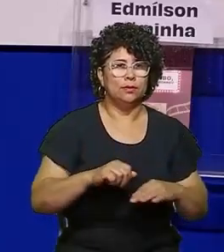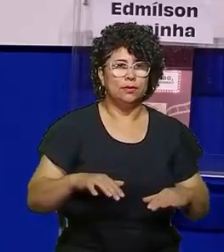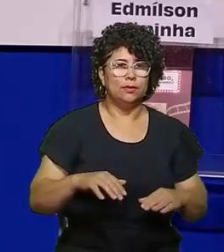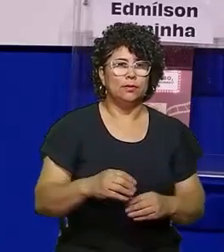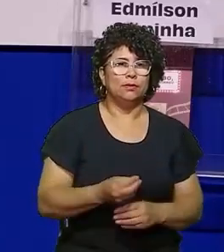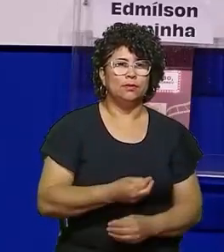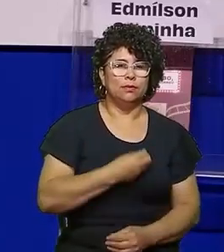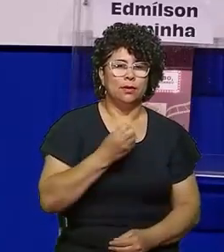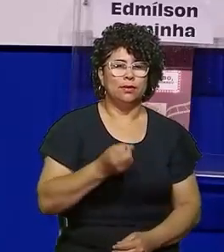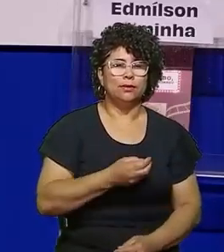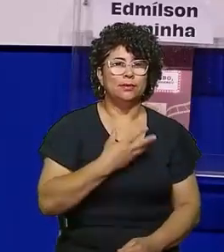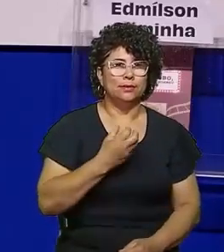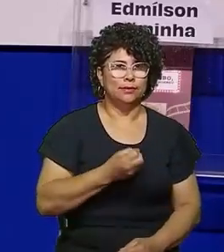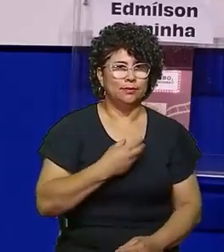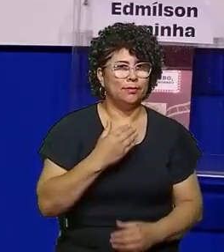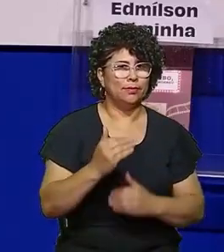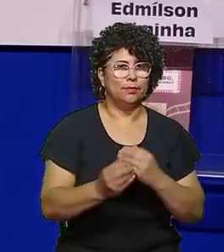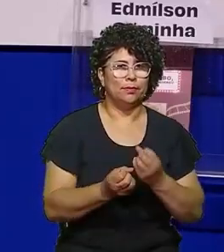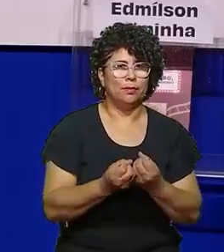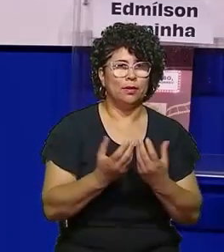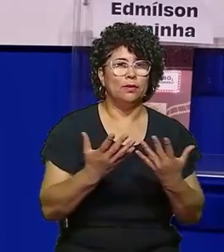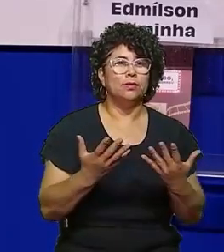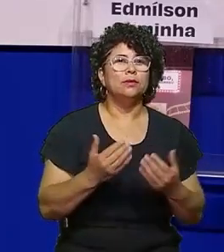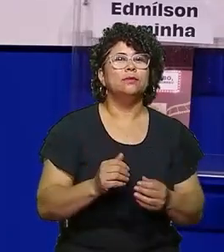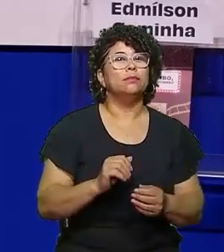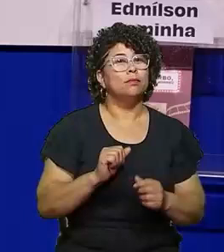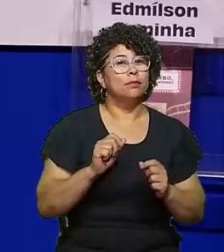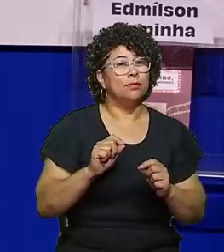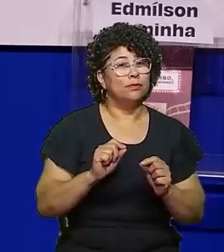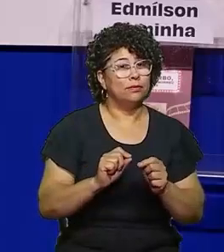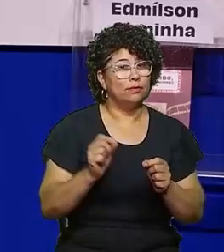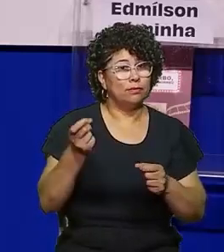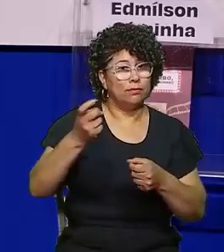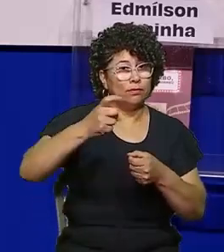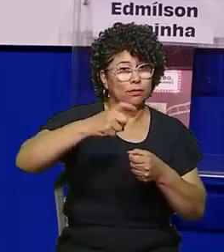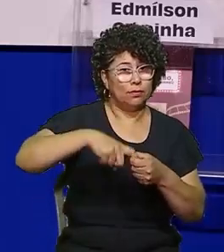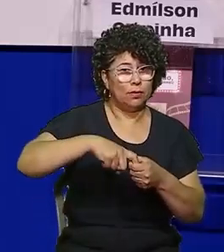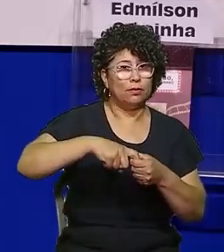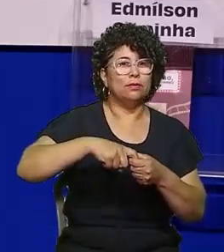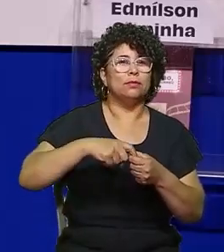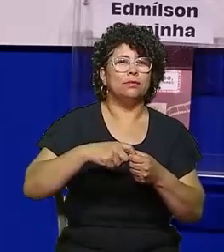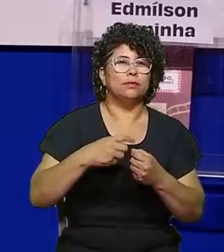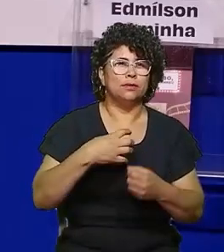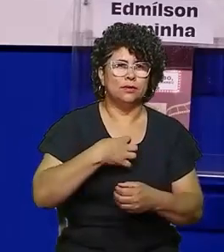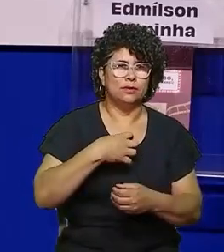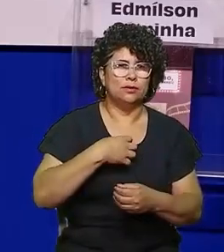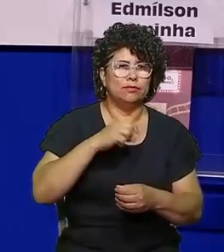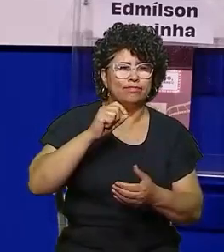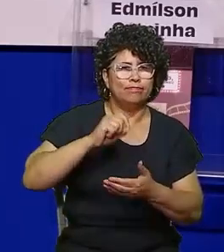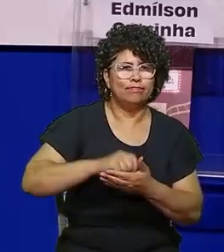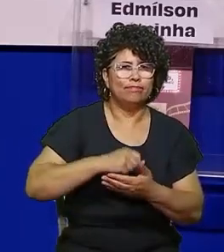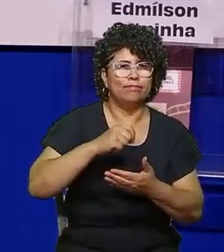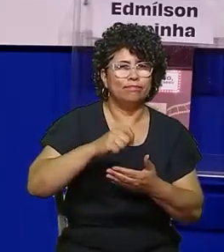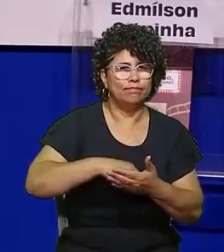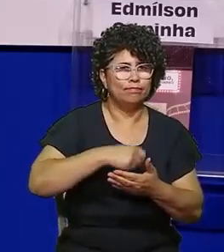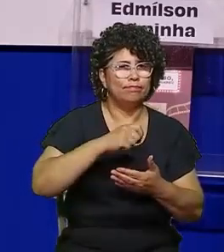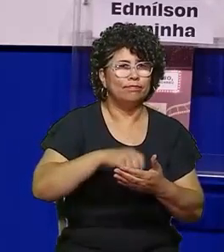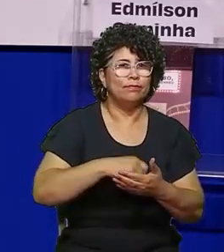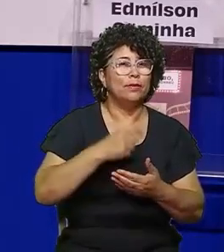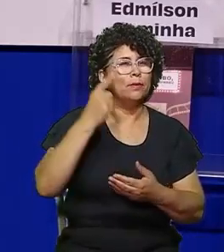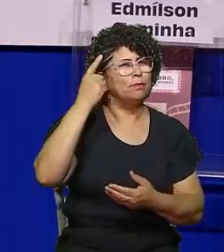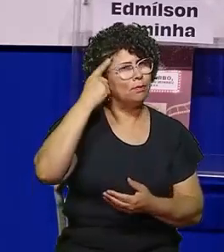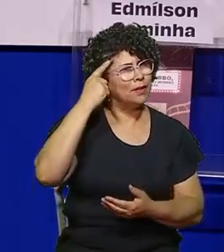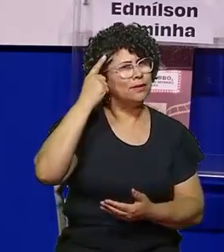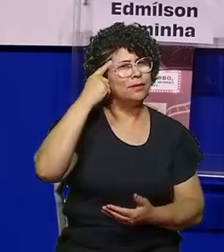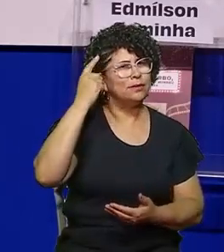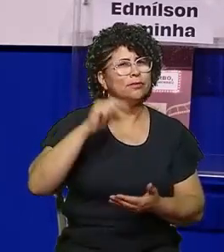completas do autor. Quis a Record fazê-lo voltar à situação primitiva, como obra que, de certa maneira, reflete um tempo, não